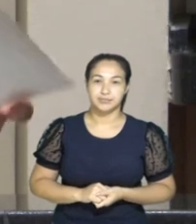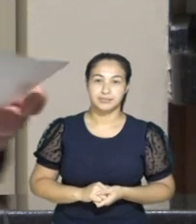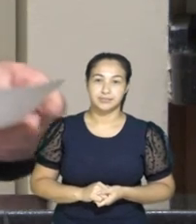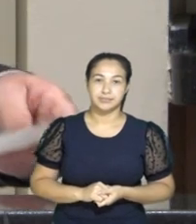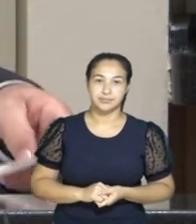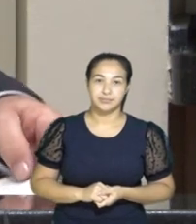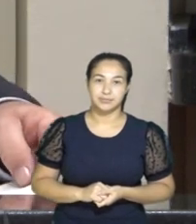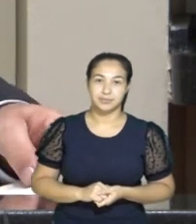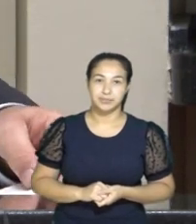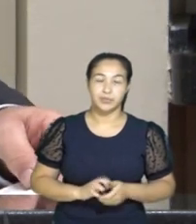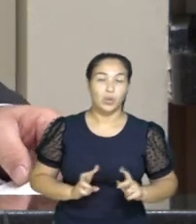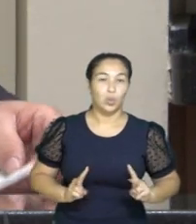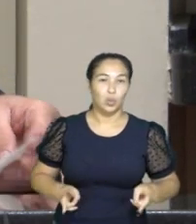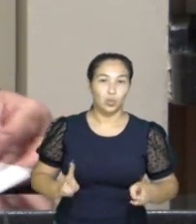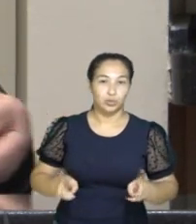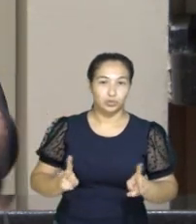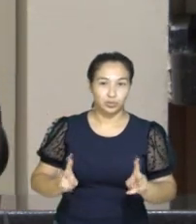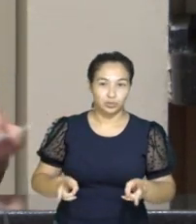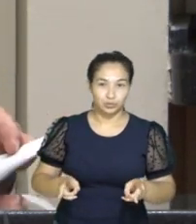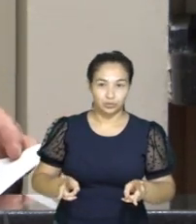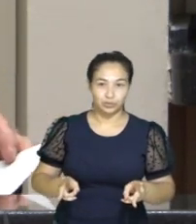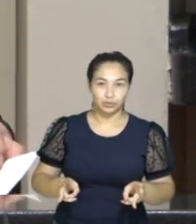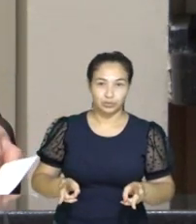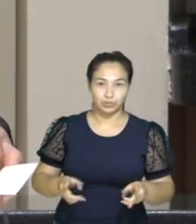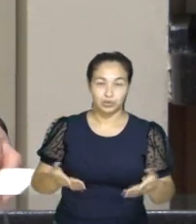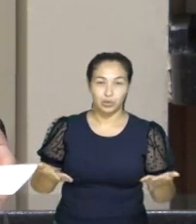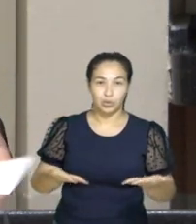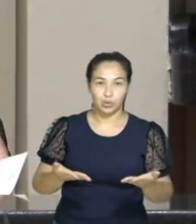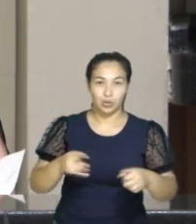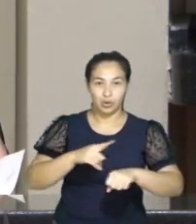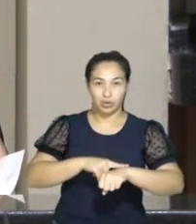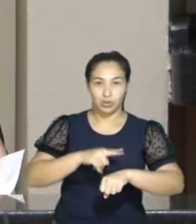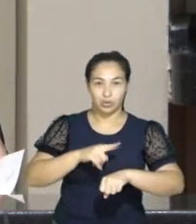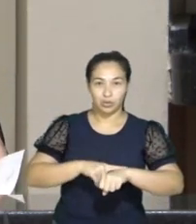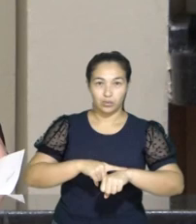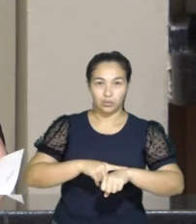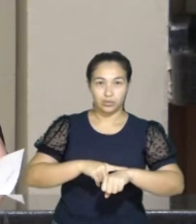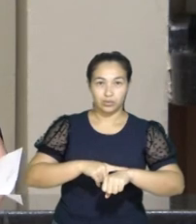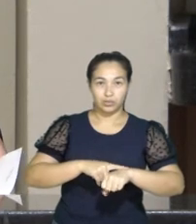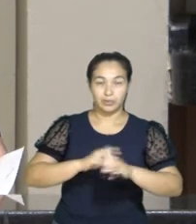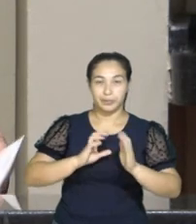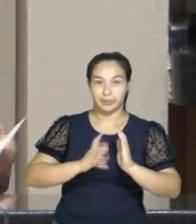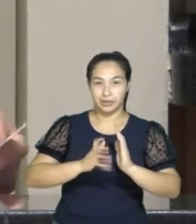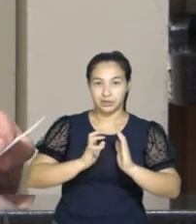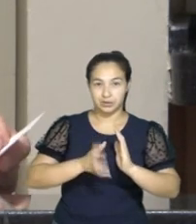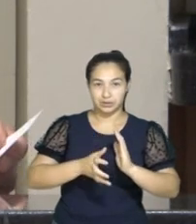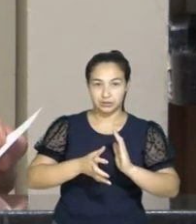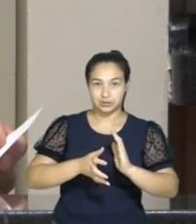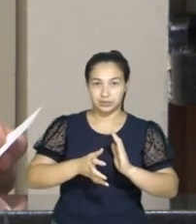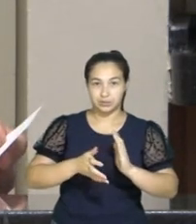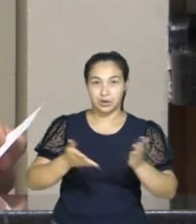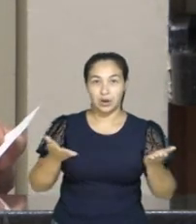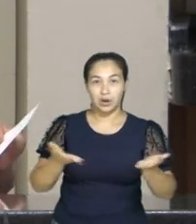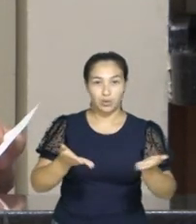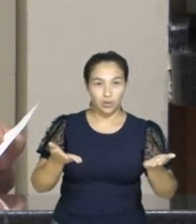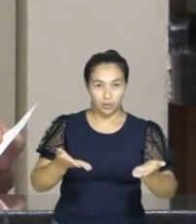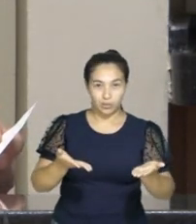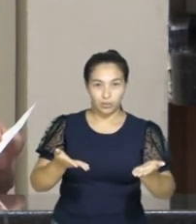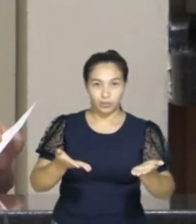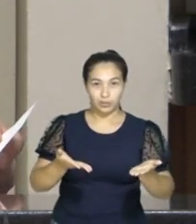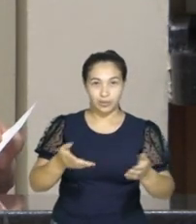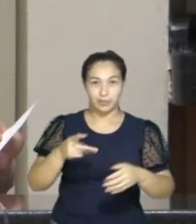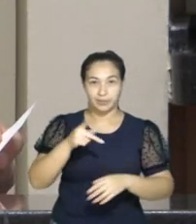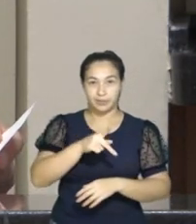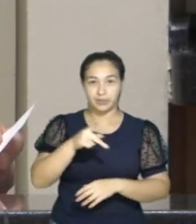tanto continuidade ao horário dos partidos políticos no próximo horário pertence